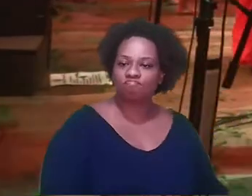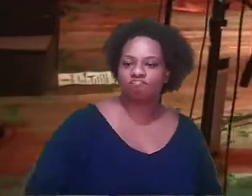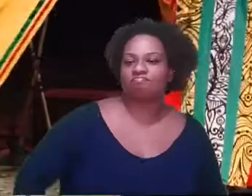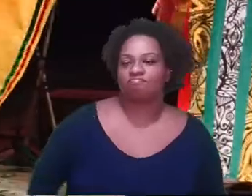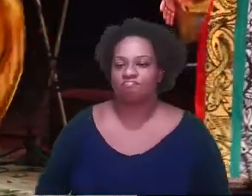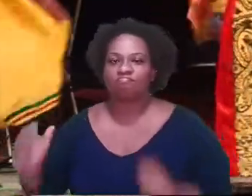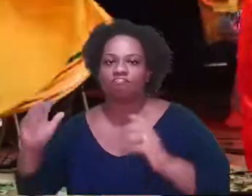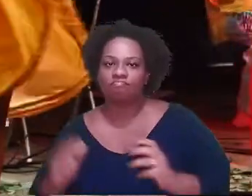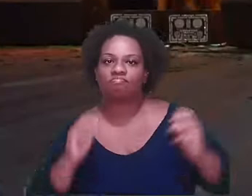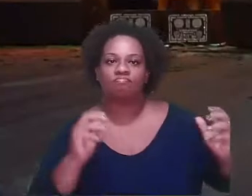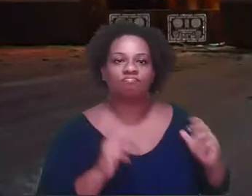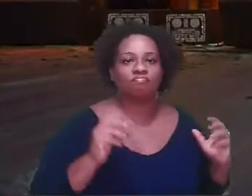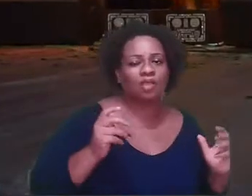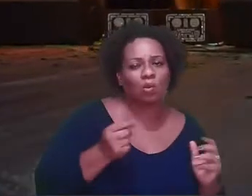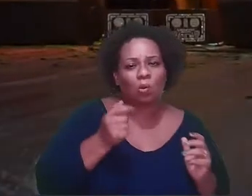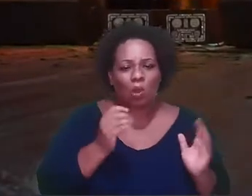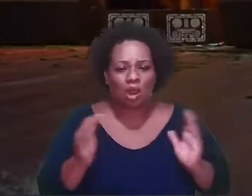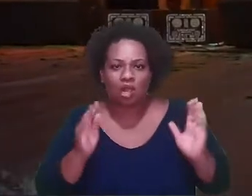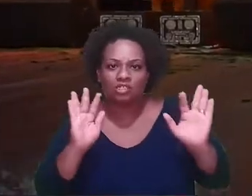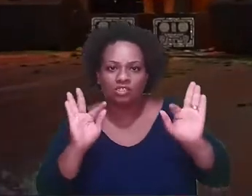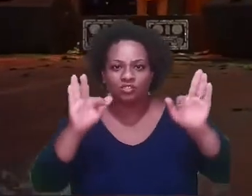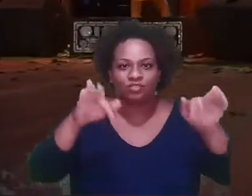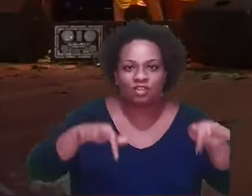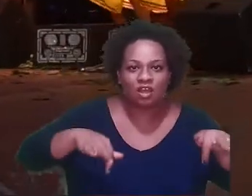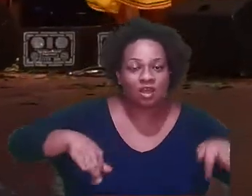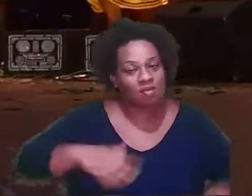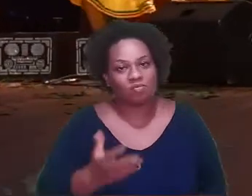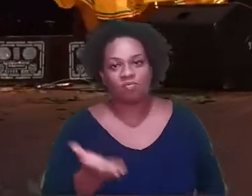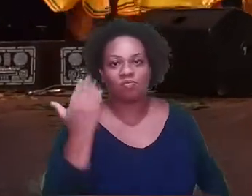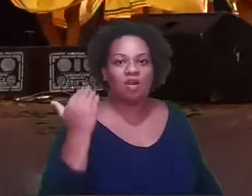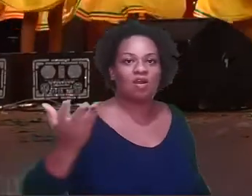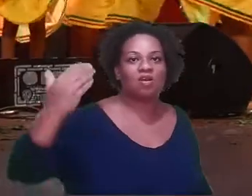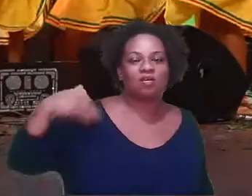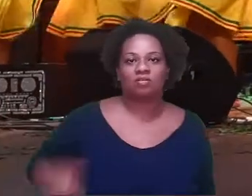Nós já estamos nos aproximando do finalzinho. Simbora!